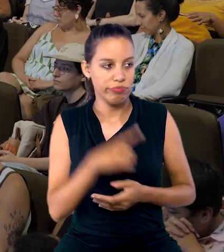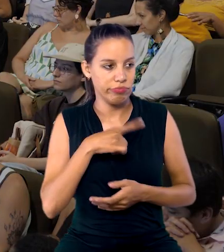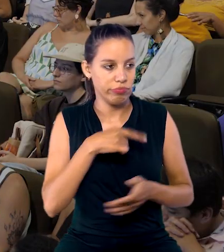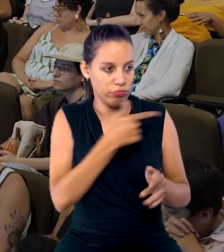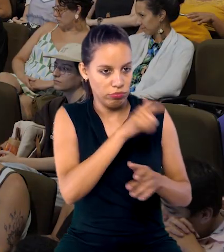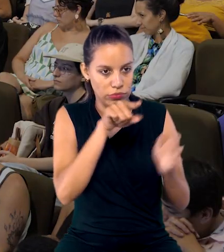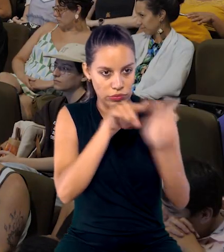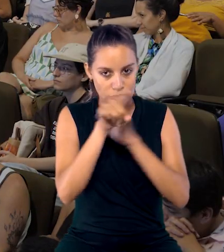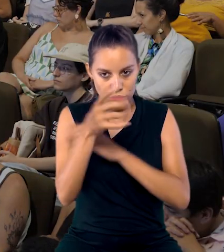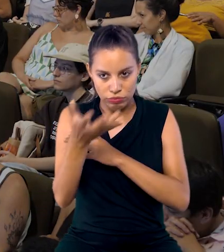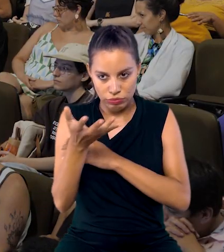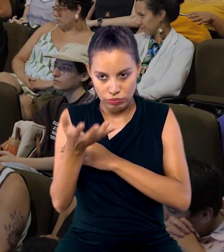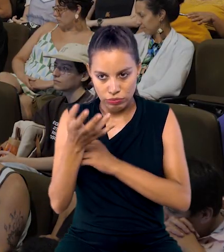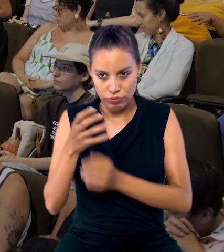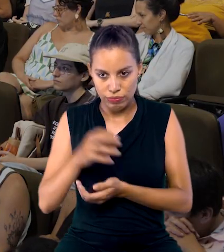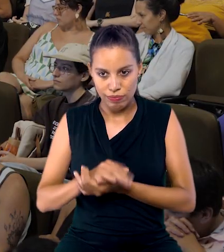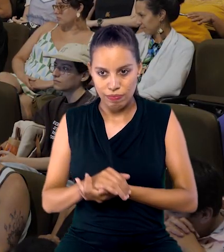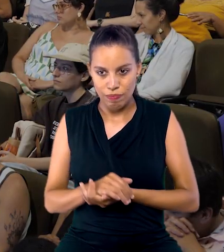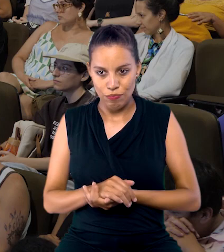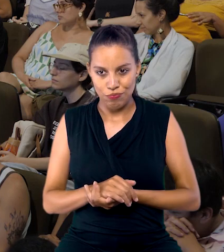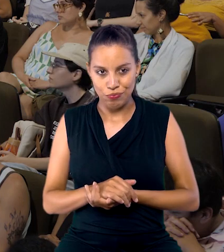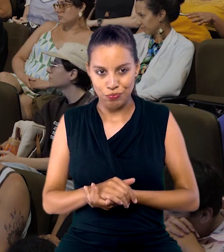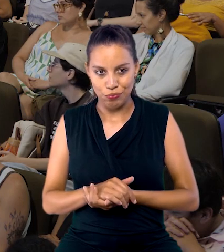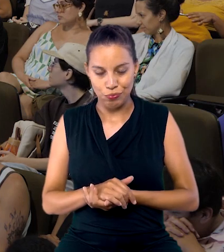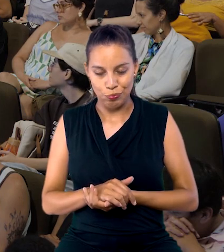Tinha mais algumas aqui.